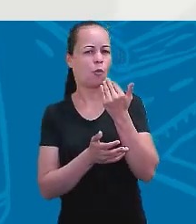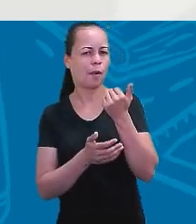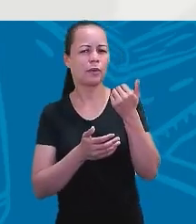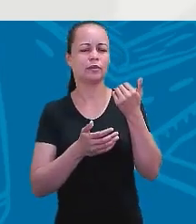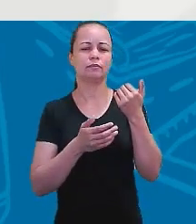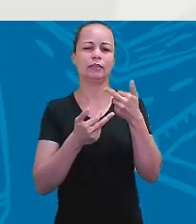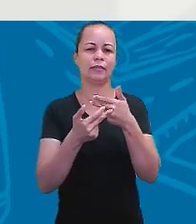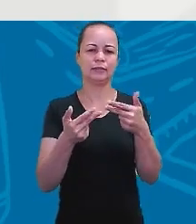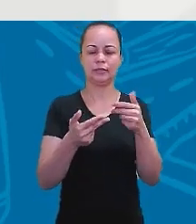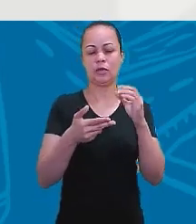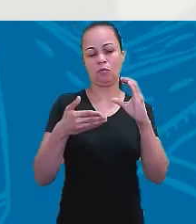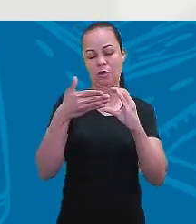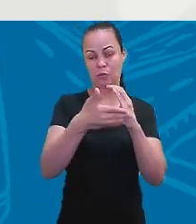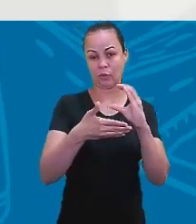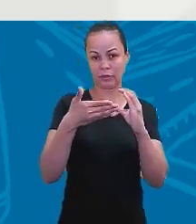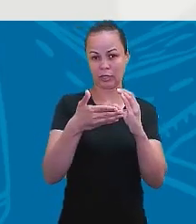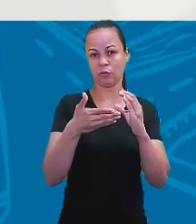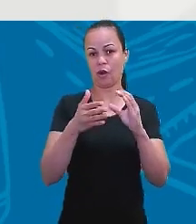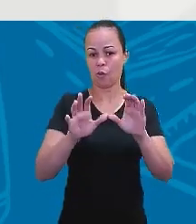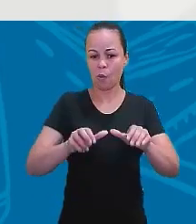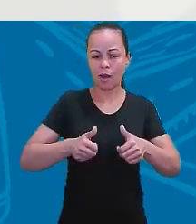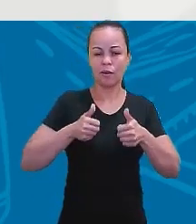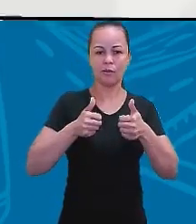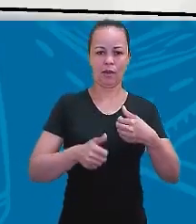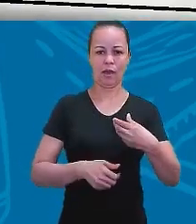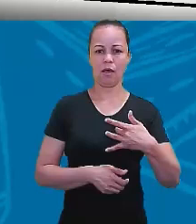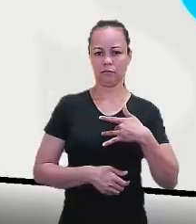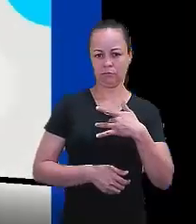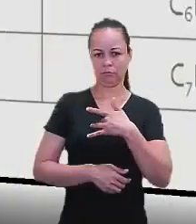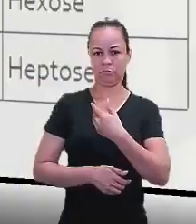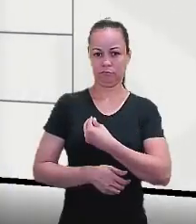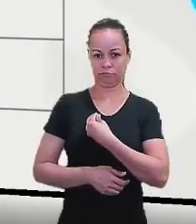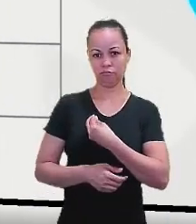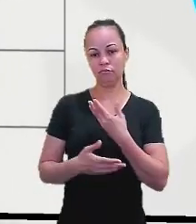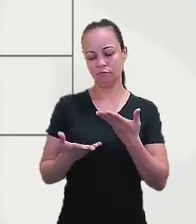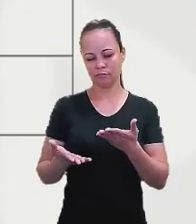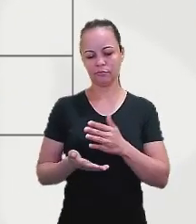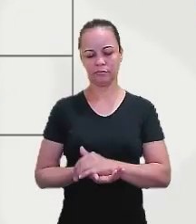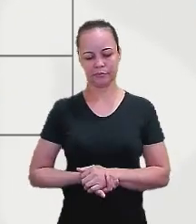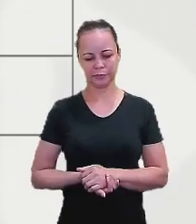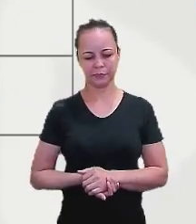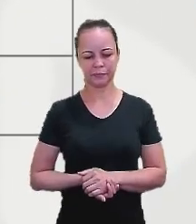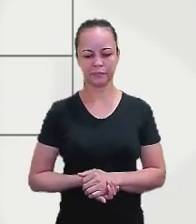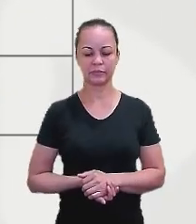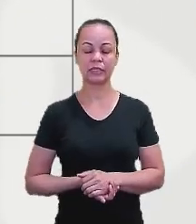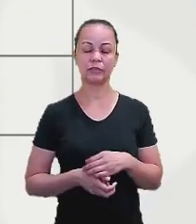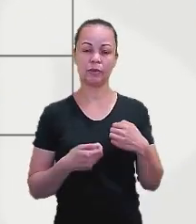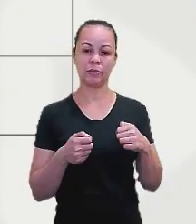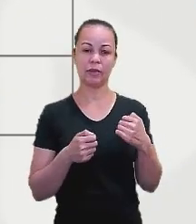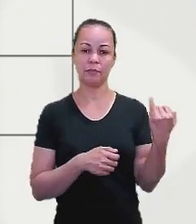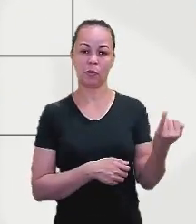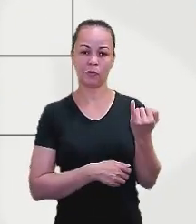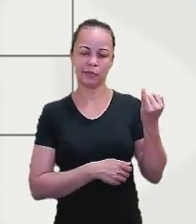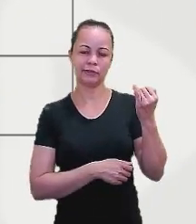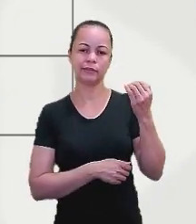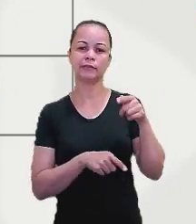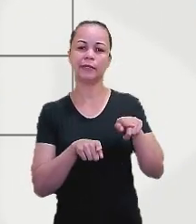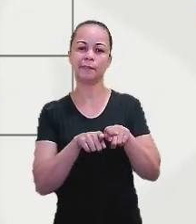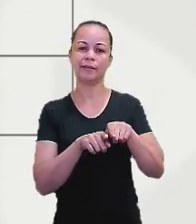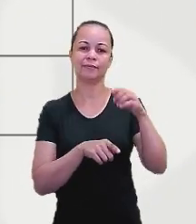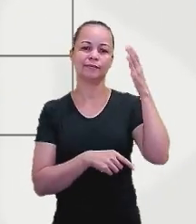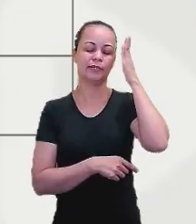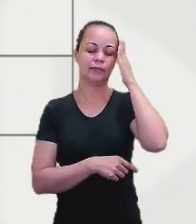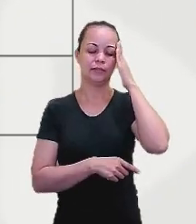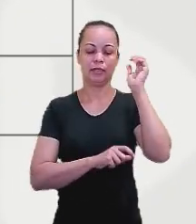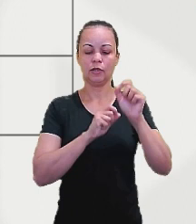com a tua qualidade de vida. Então, vamos ao que interessa, que eu acho que é mais importante agora, é a gente tentar entender o que seria, então, dentro de